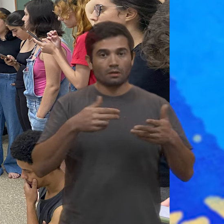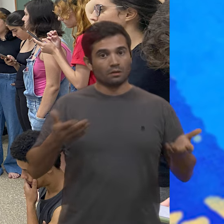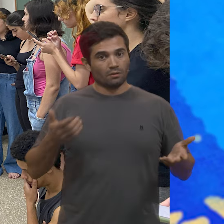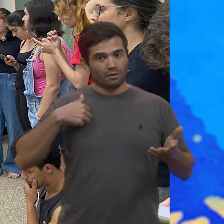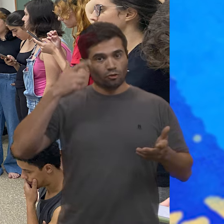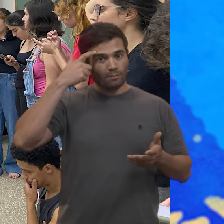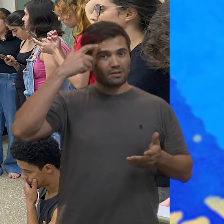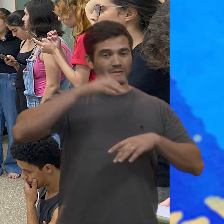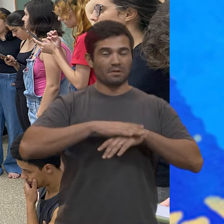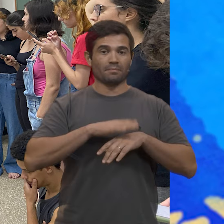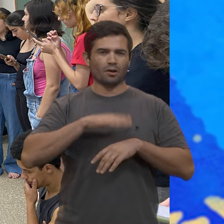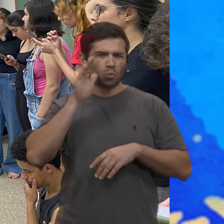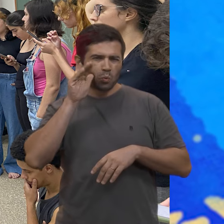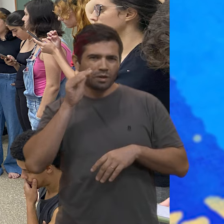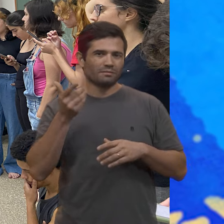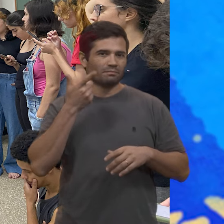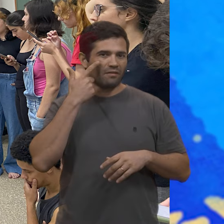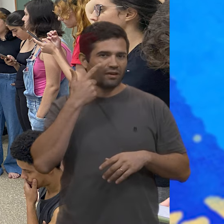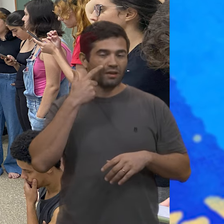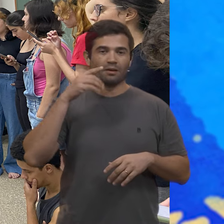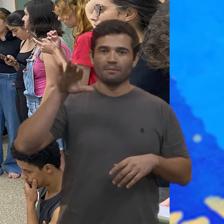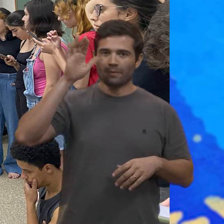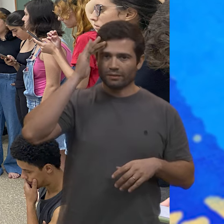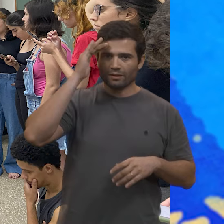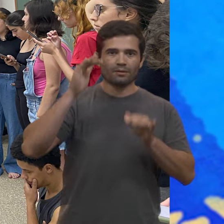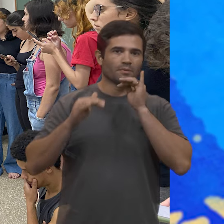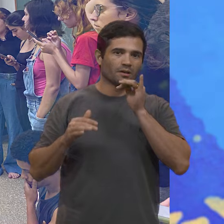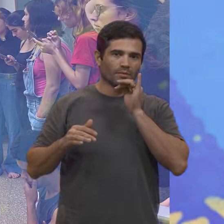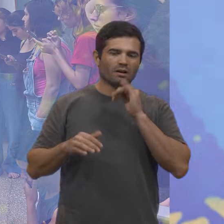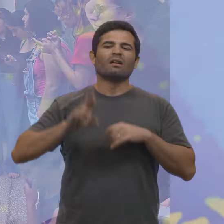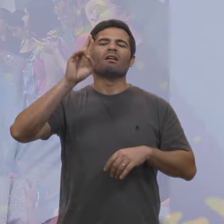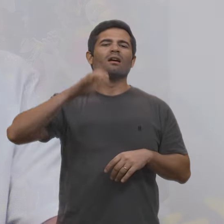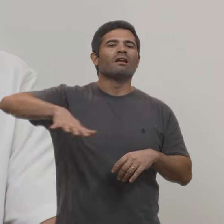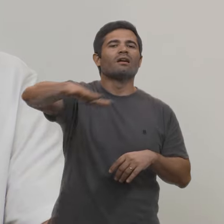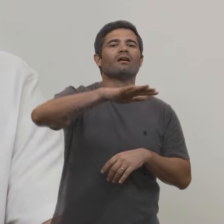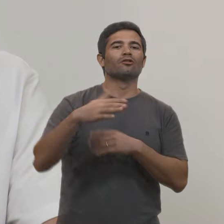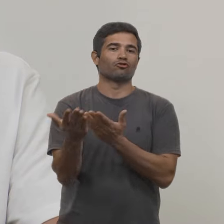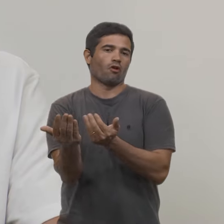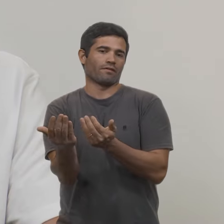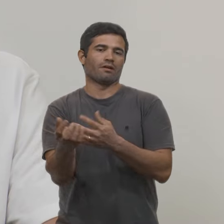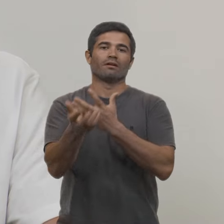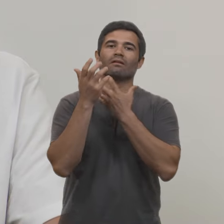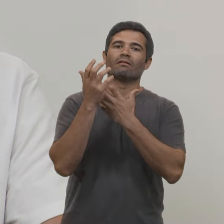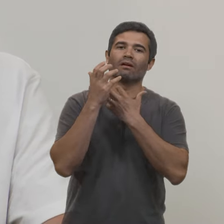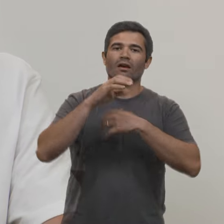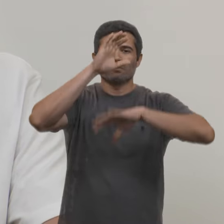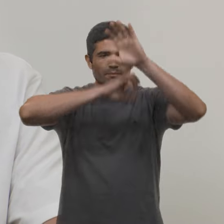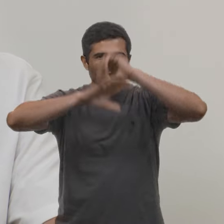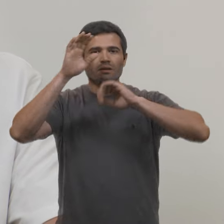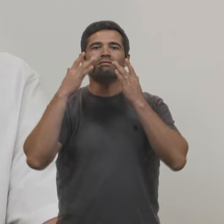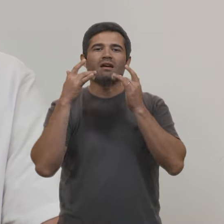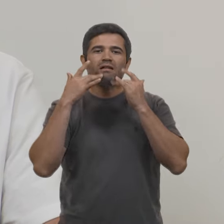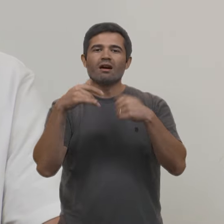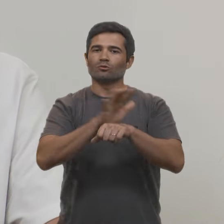né? Então, eu tô pensando muito, tô muito curioso para entender quem são esses jovens que se interessam